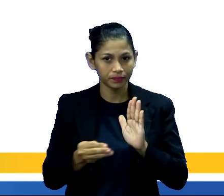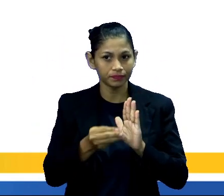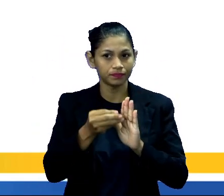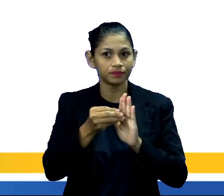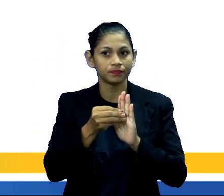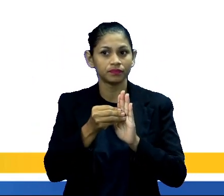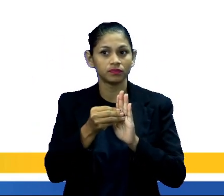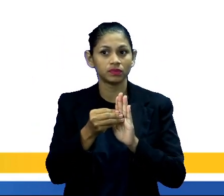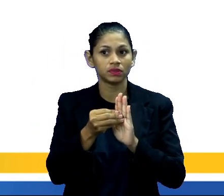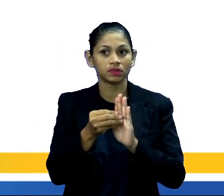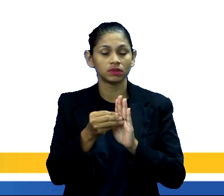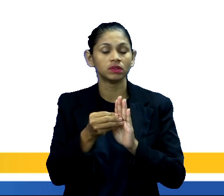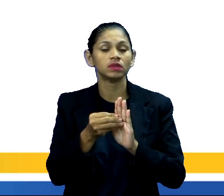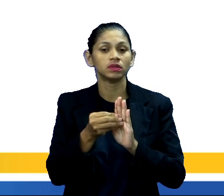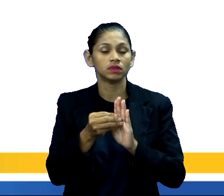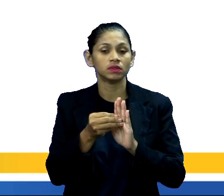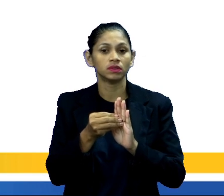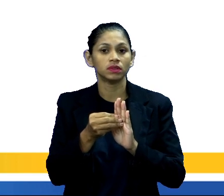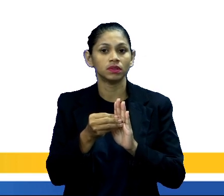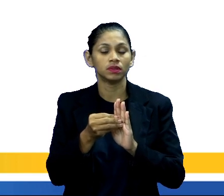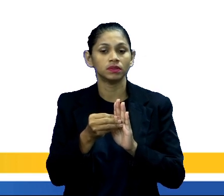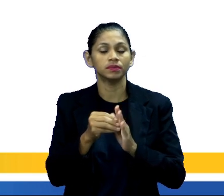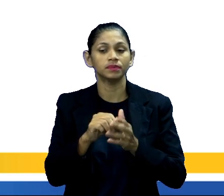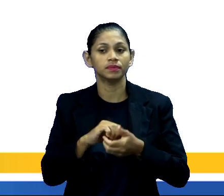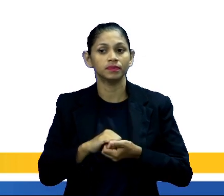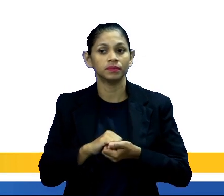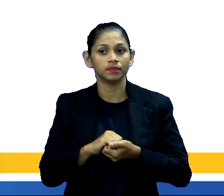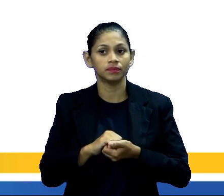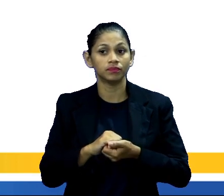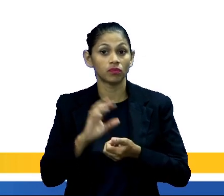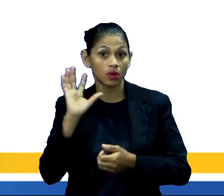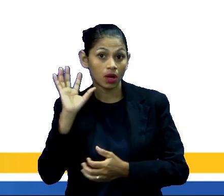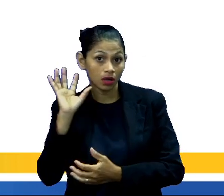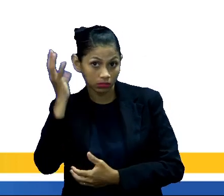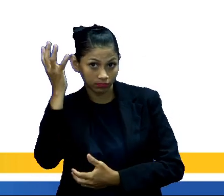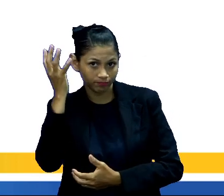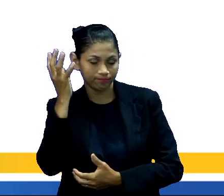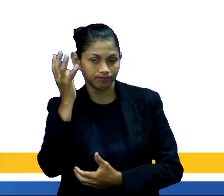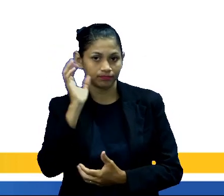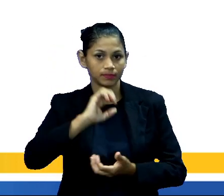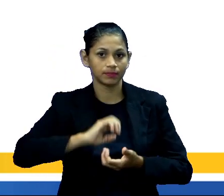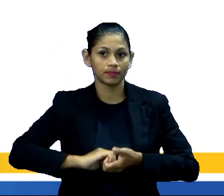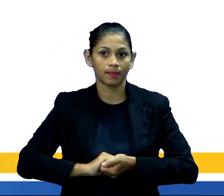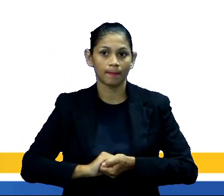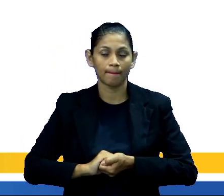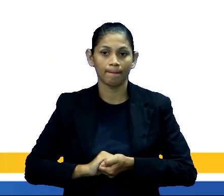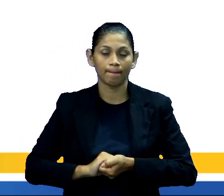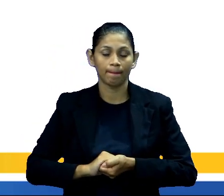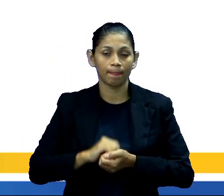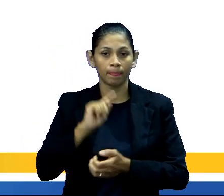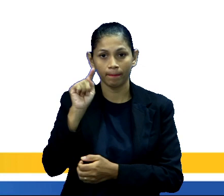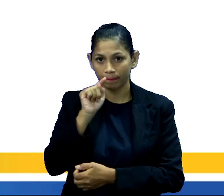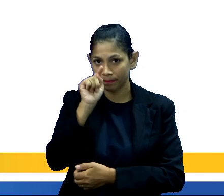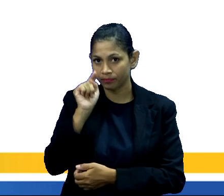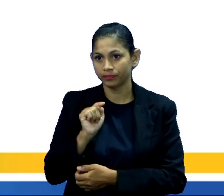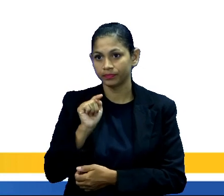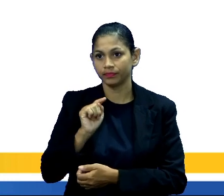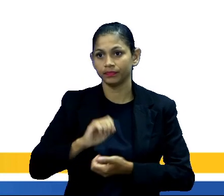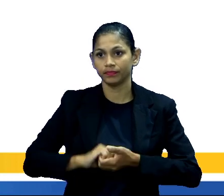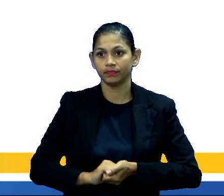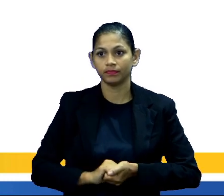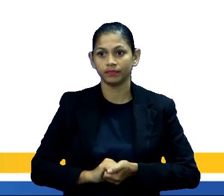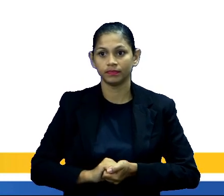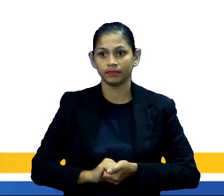vai colocar para completar a frase vai ser o to happen, acontecer, na forma interrogativa.